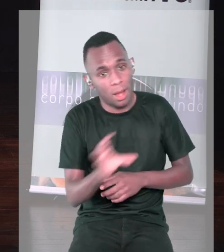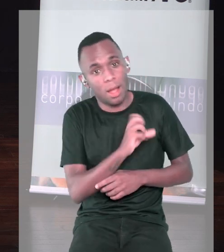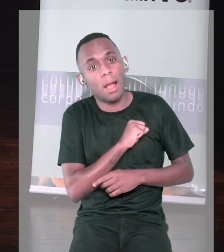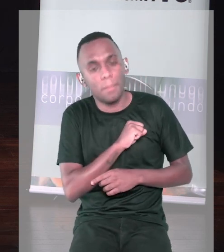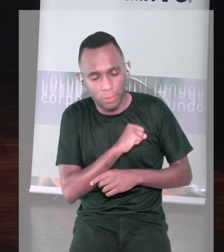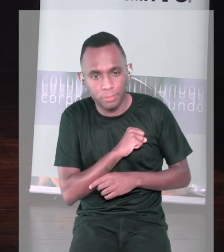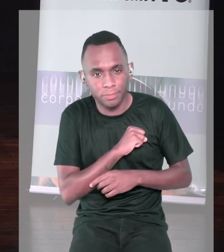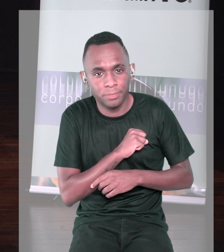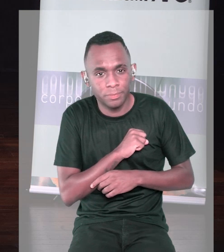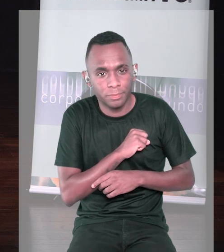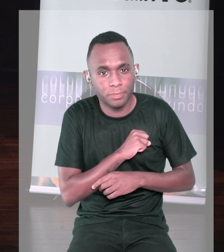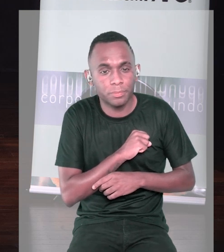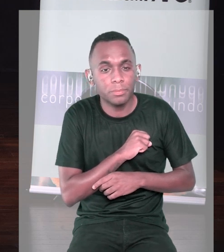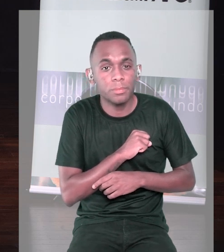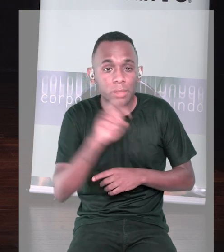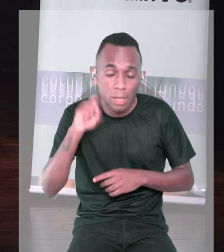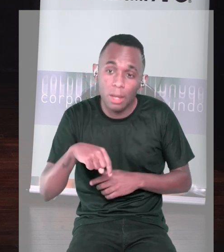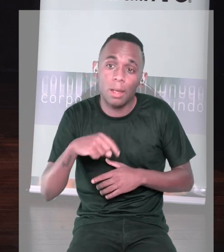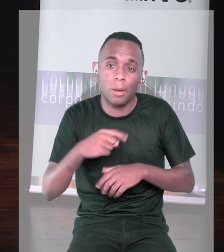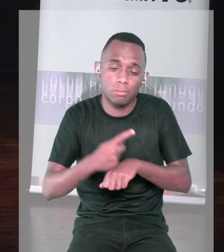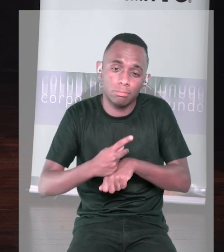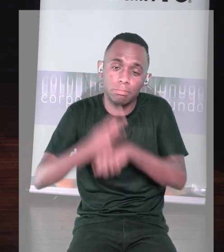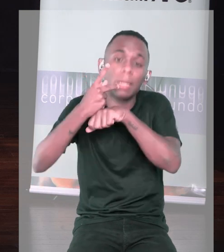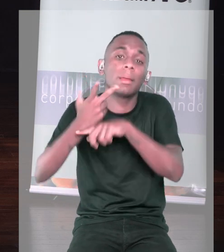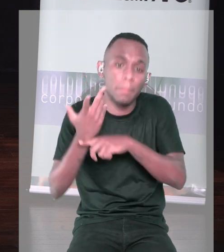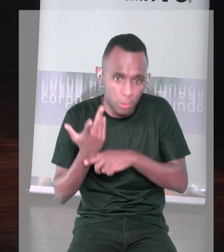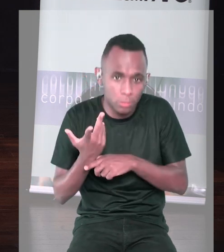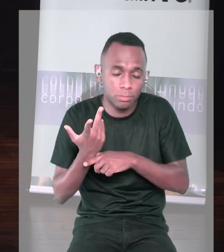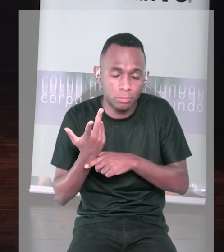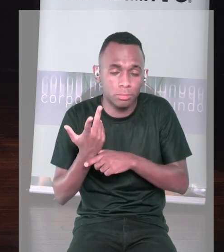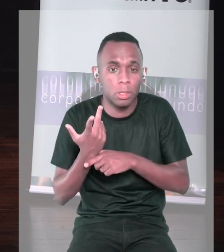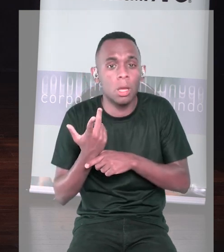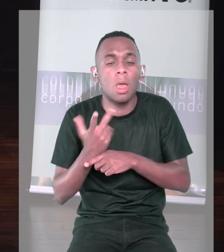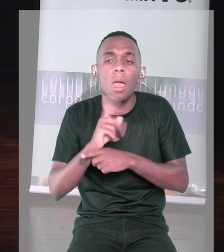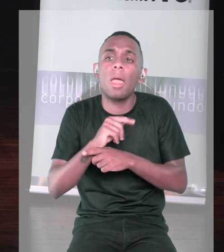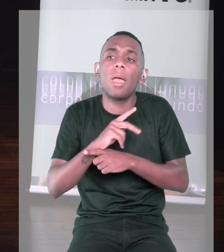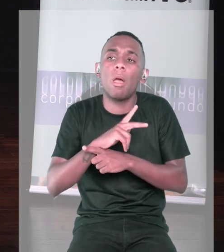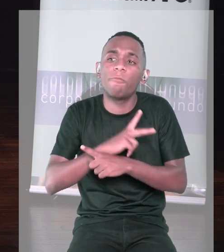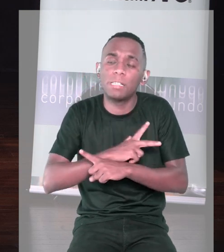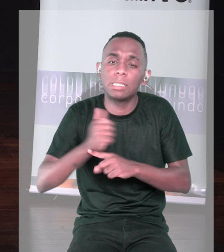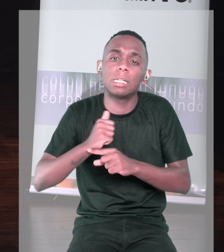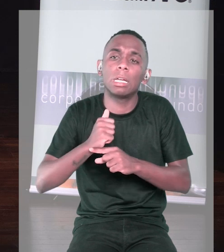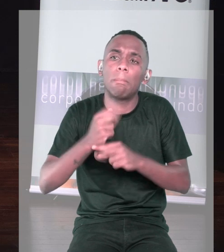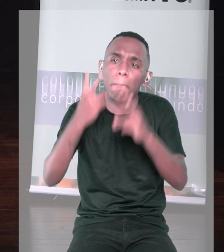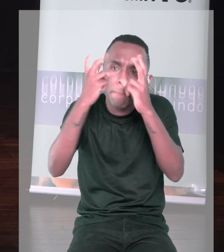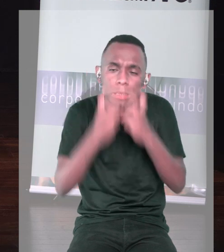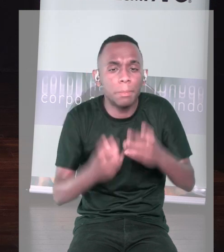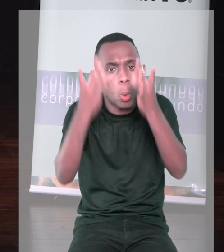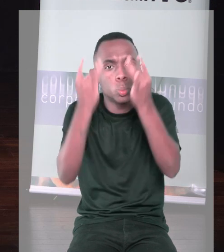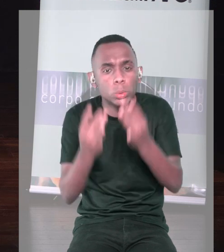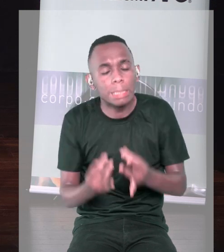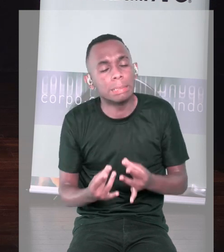coruscante, leitura de relâmpago cifrado que, decifrado, nada mais existe, valendo a pena, e